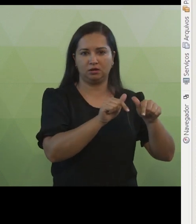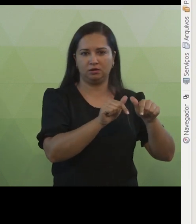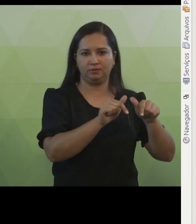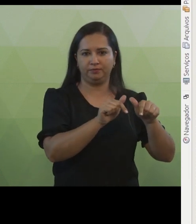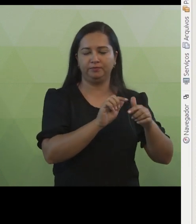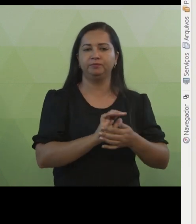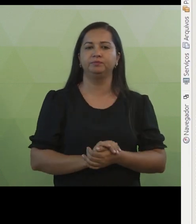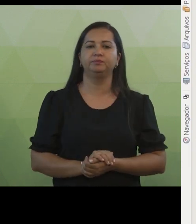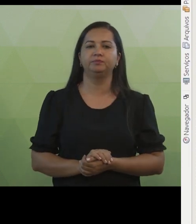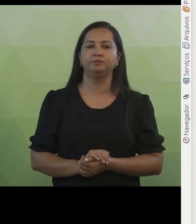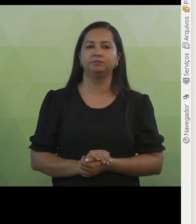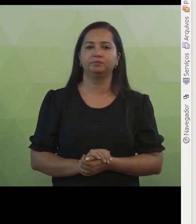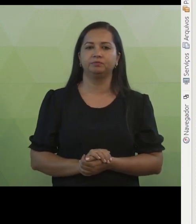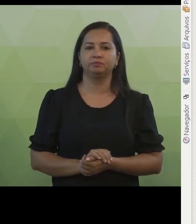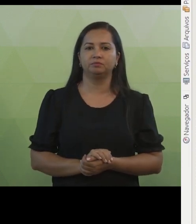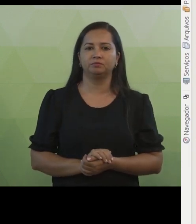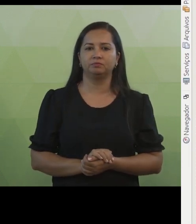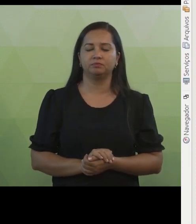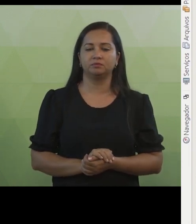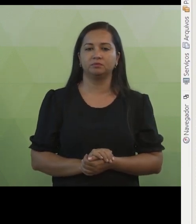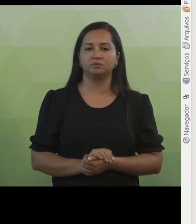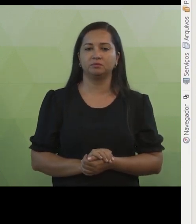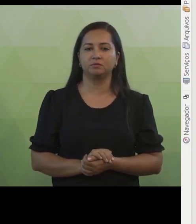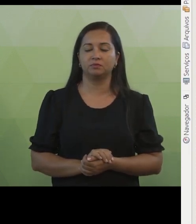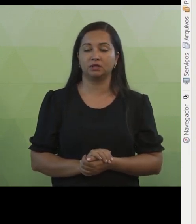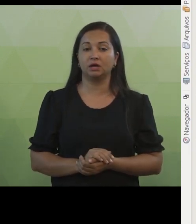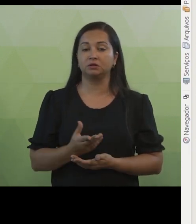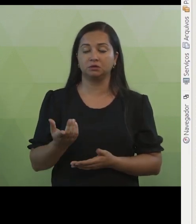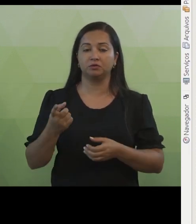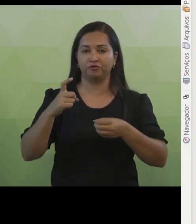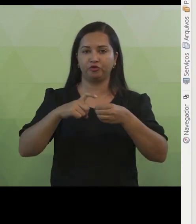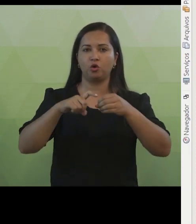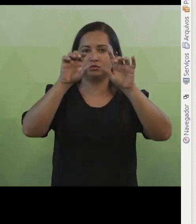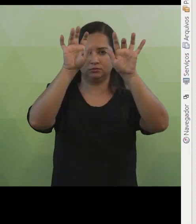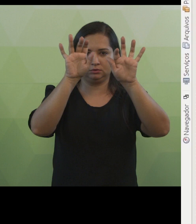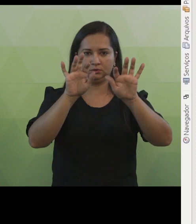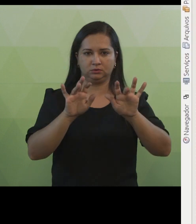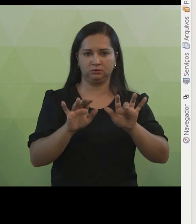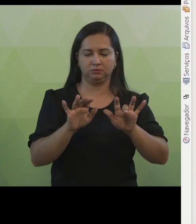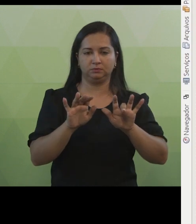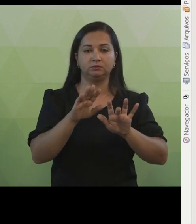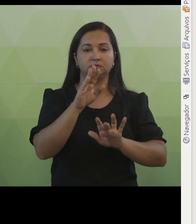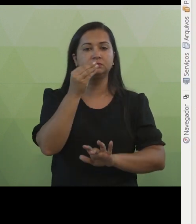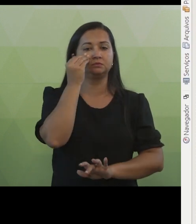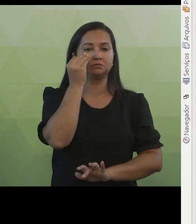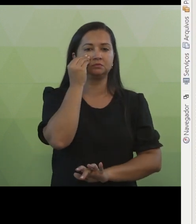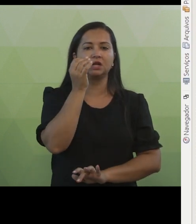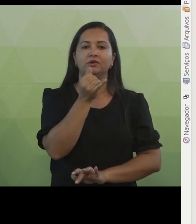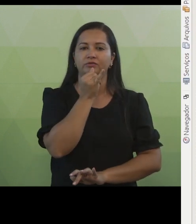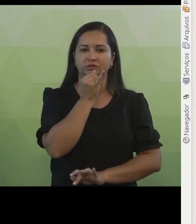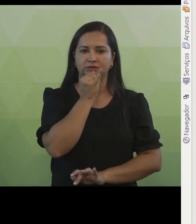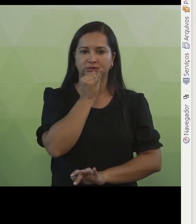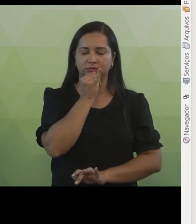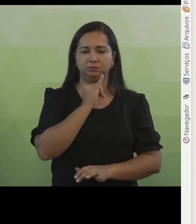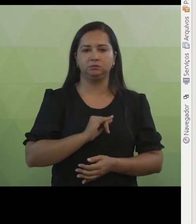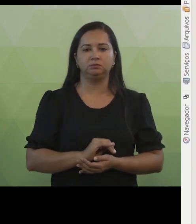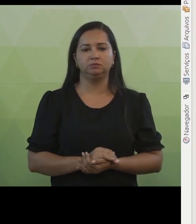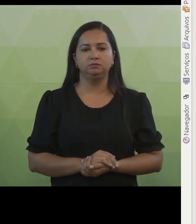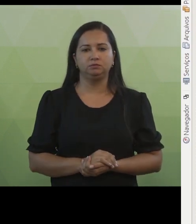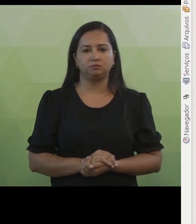Voltando aqui à nossa aplicação, vamos considerar então o seguinte exemplo.